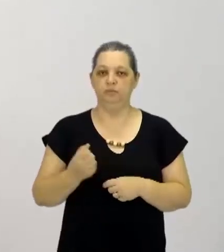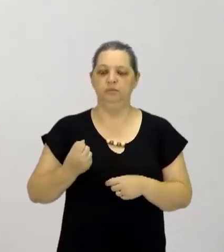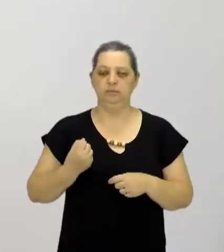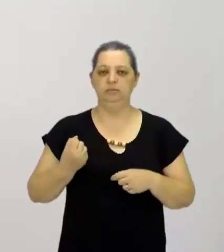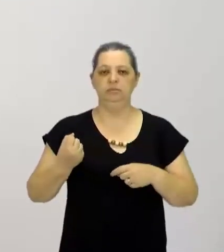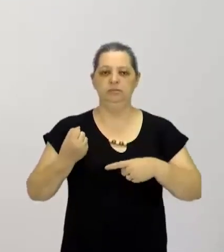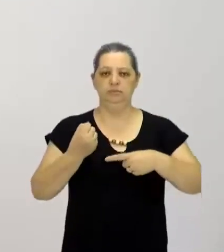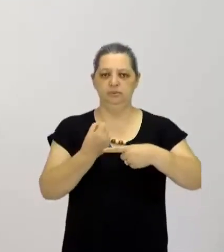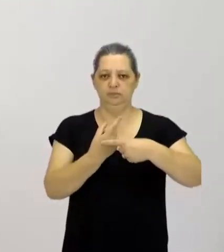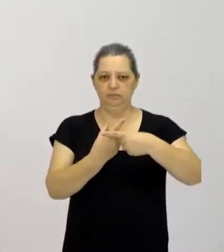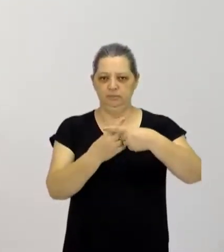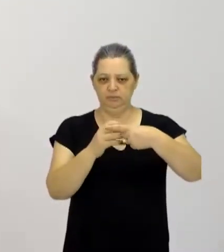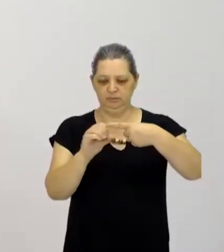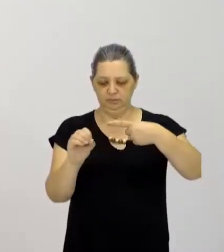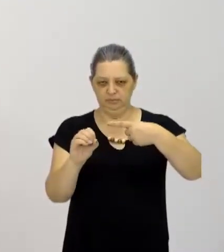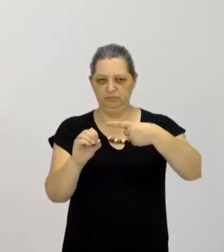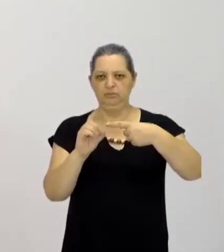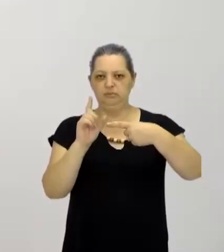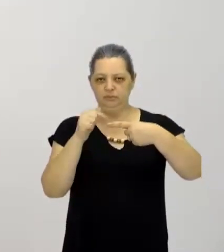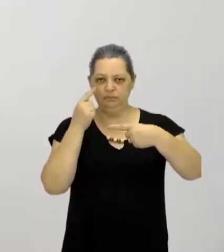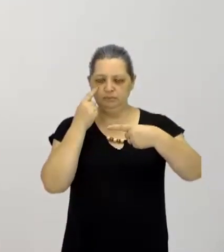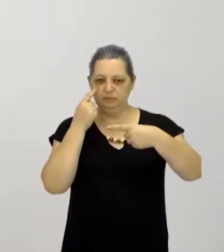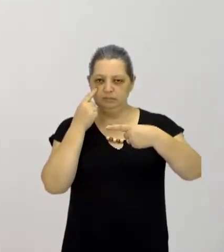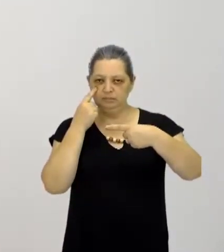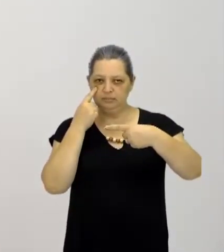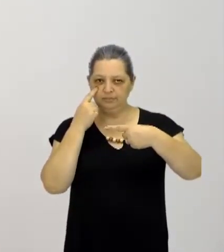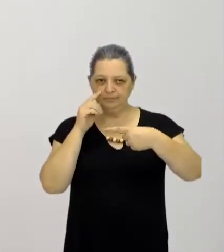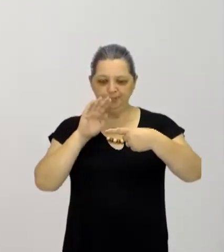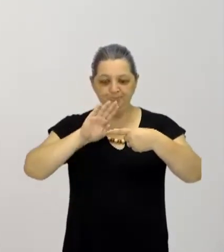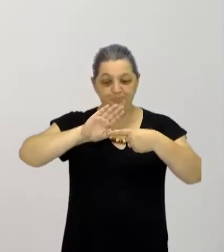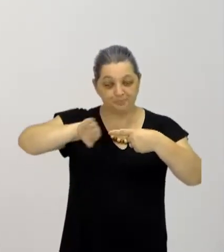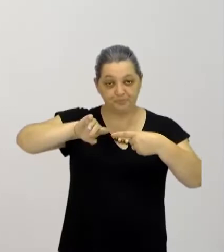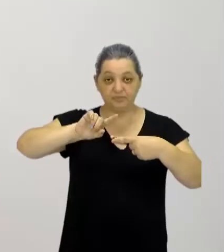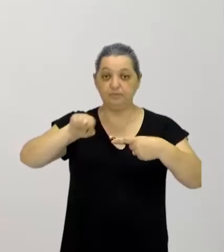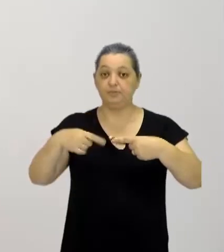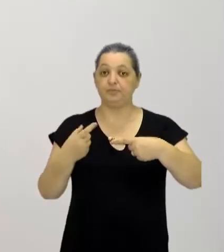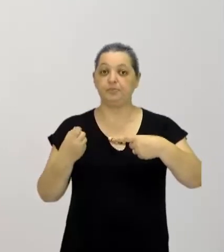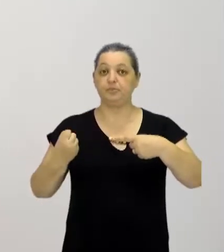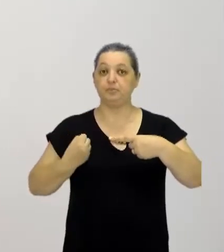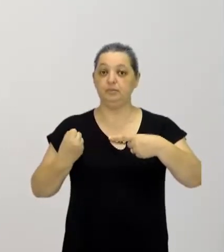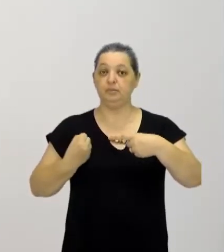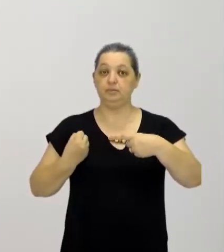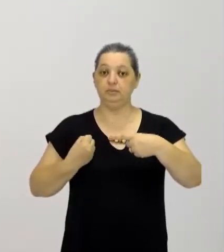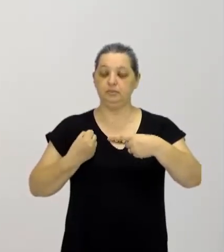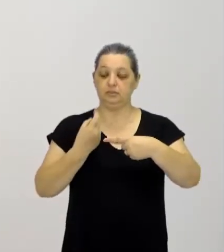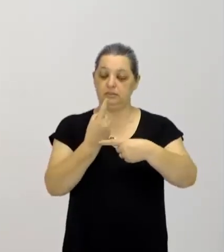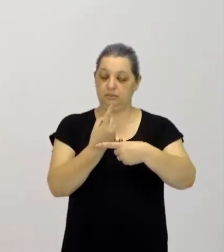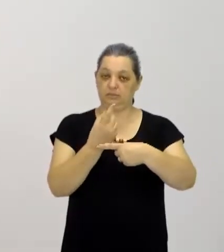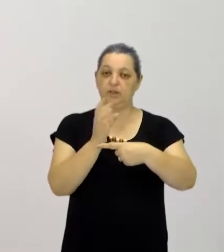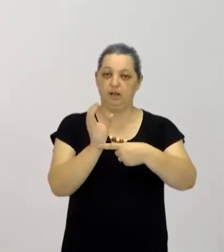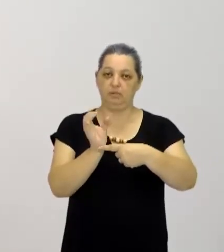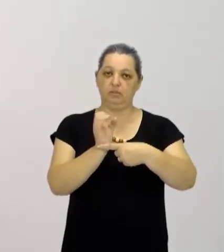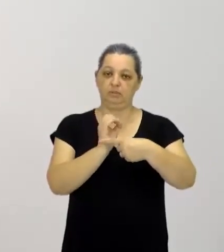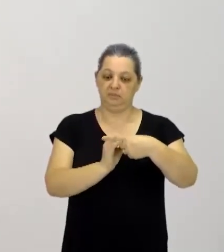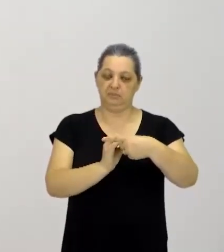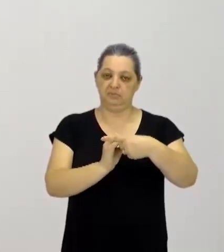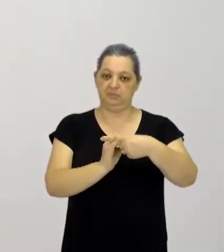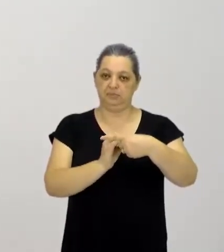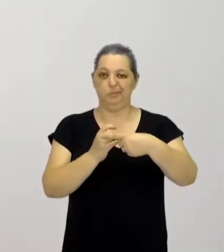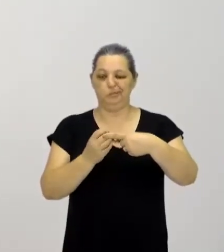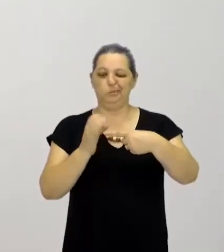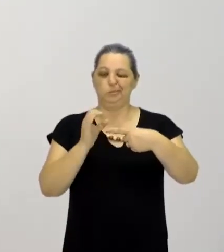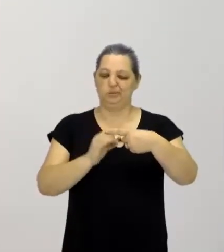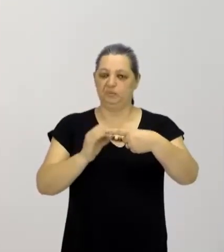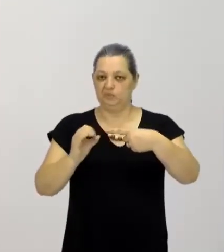100, tudo bem? Tá. Aí, para você tirar aquela vírgula de cima, você conta quantos números tem depois da vírgula. Um só, coloca um zero embaixo. Tem dois, coloca dois